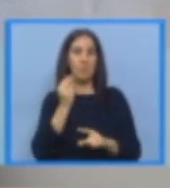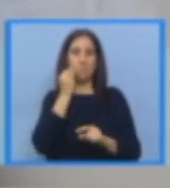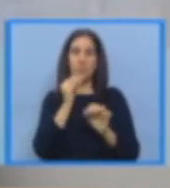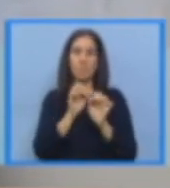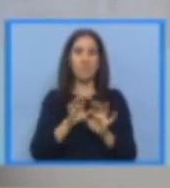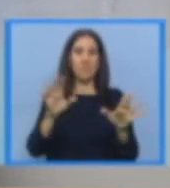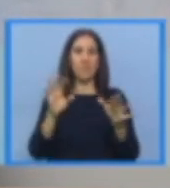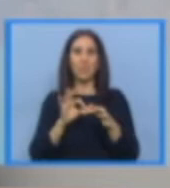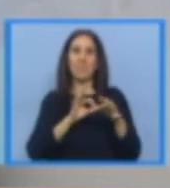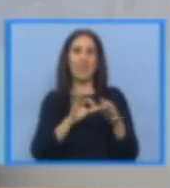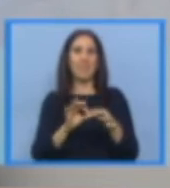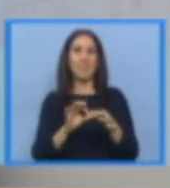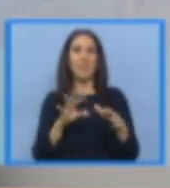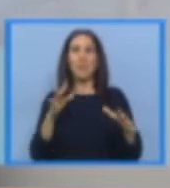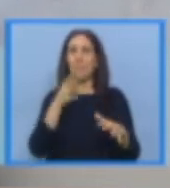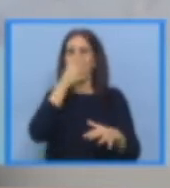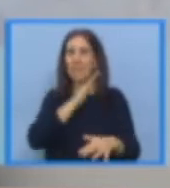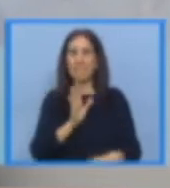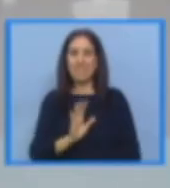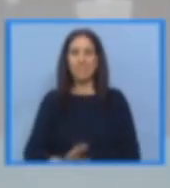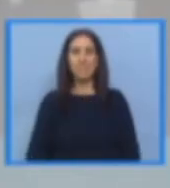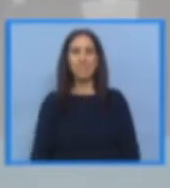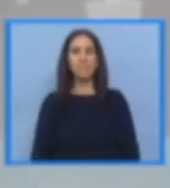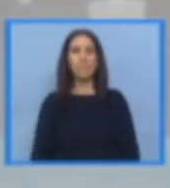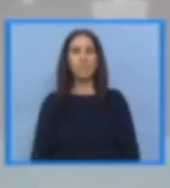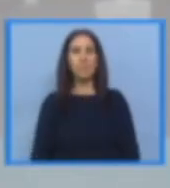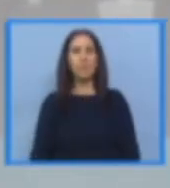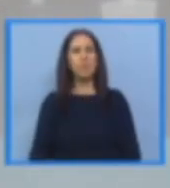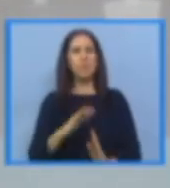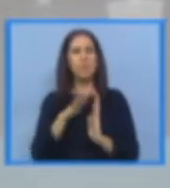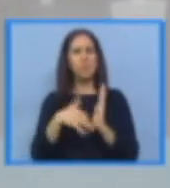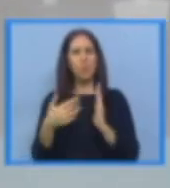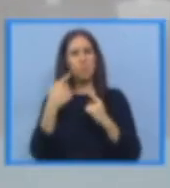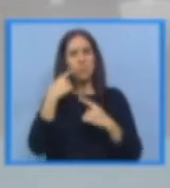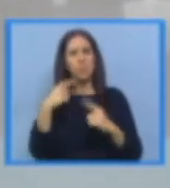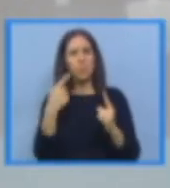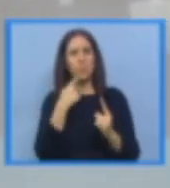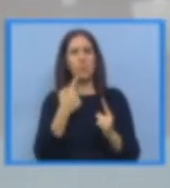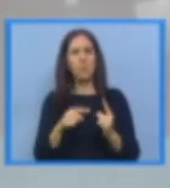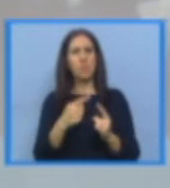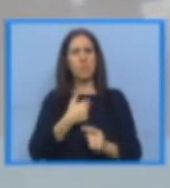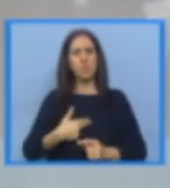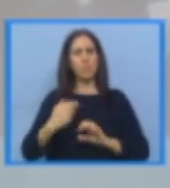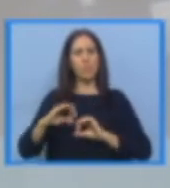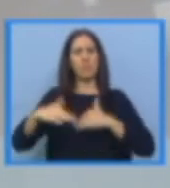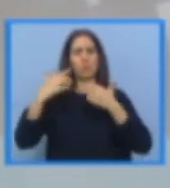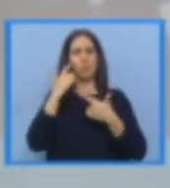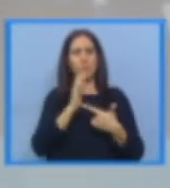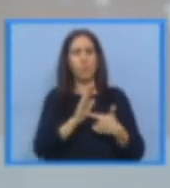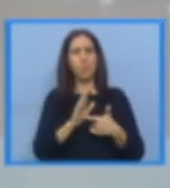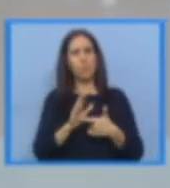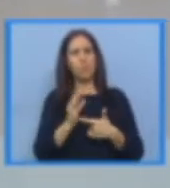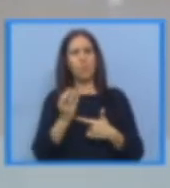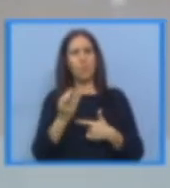de unidade e não é de desentendimento. E é muito expressivo este quadro onde se mostra, de facto, os cristãos do início que depois se foram